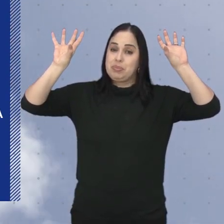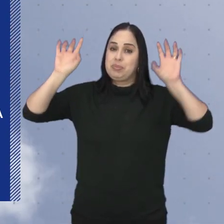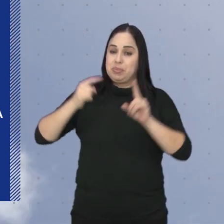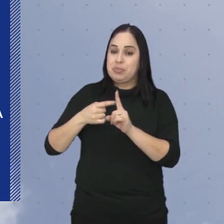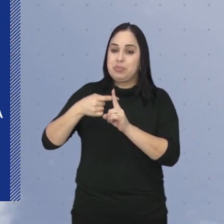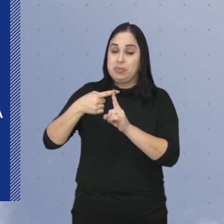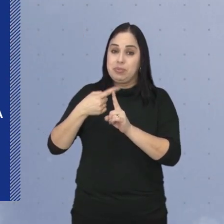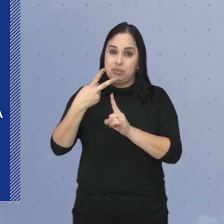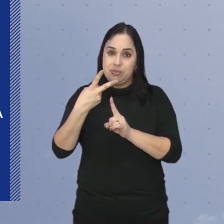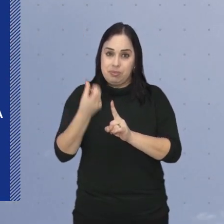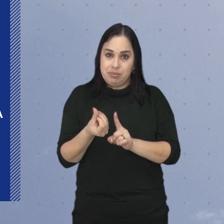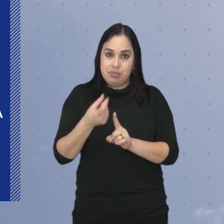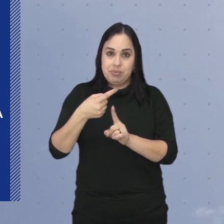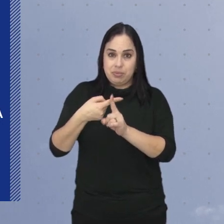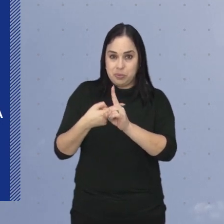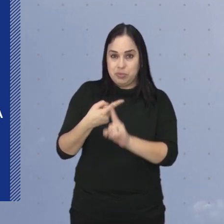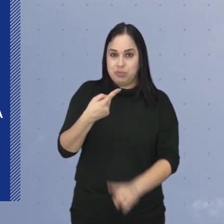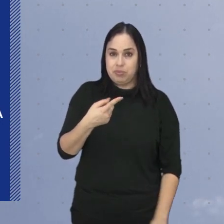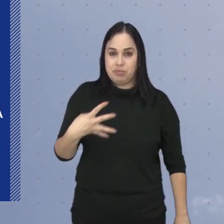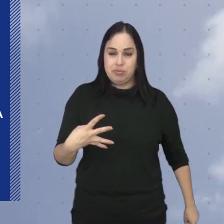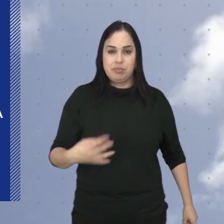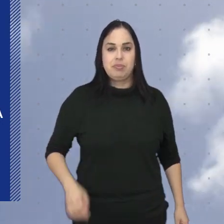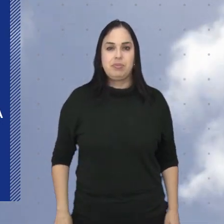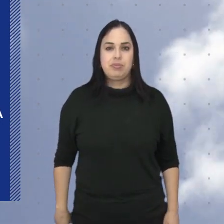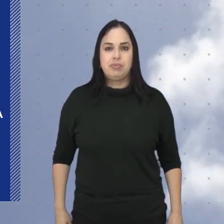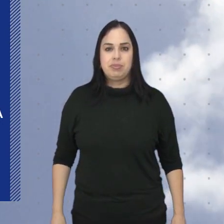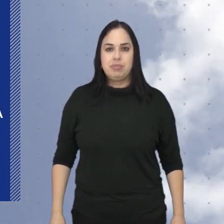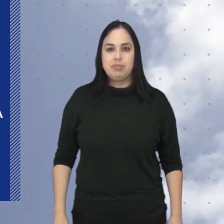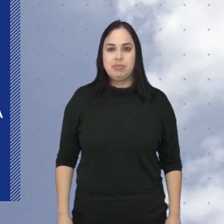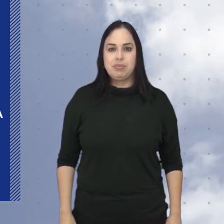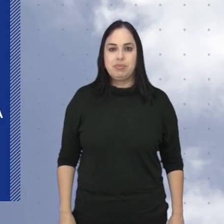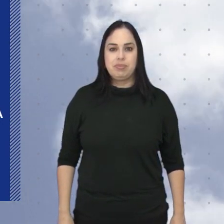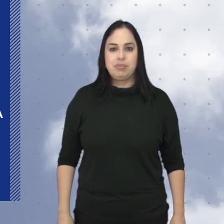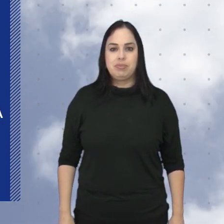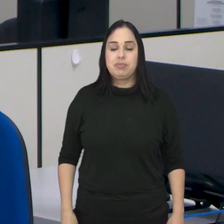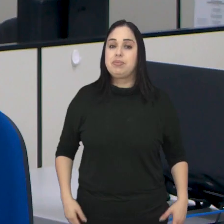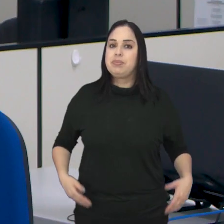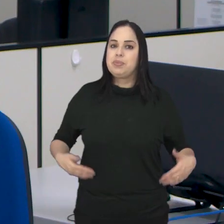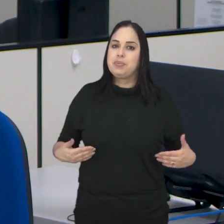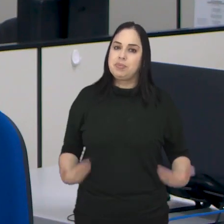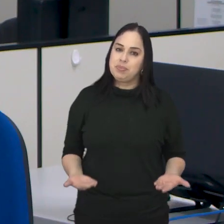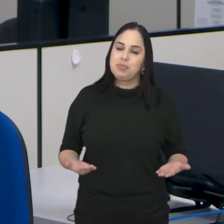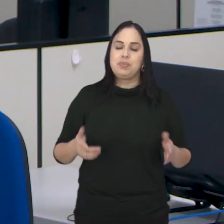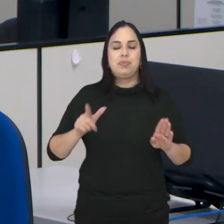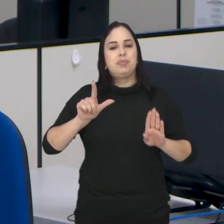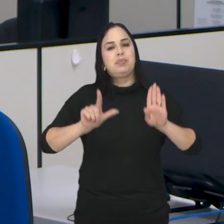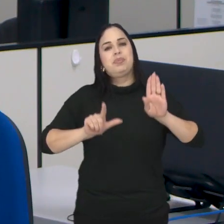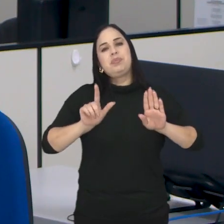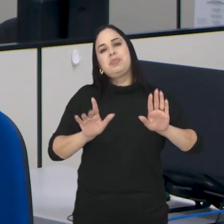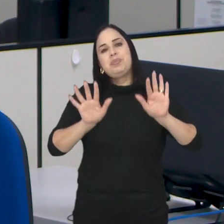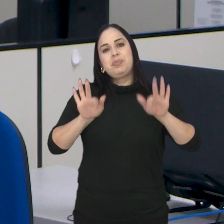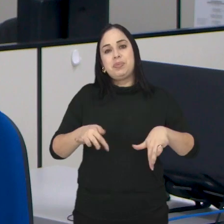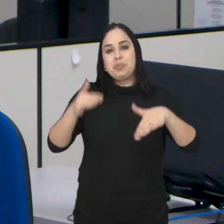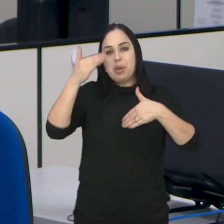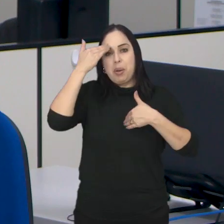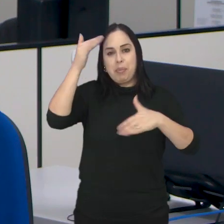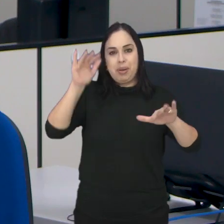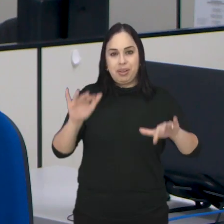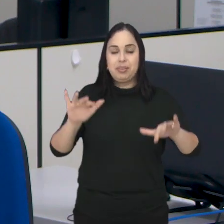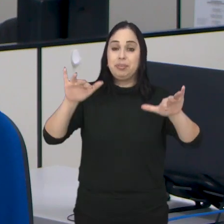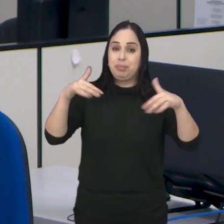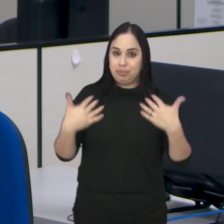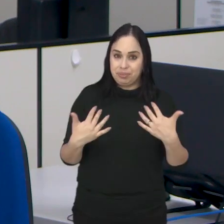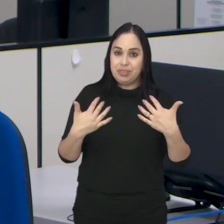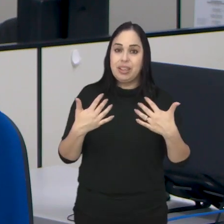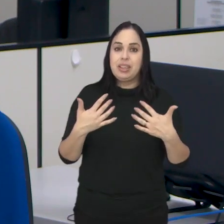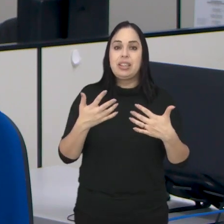dia. A máxima é de 26 graus e a mínima de 14. E terminou, pessoal, o boletim de hoje. Te agradeço pela